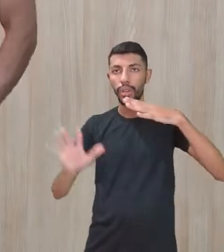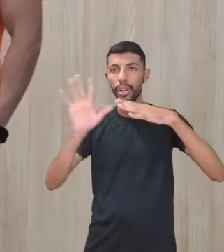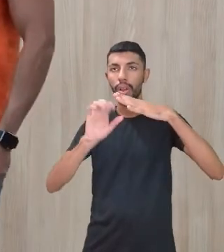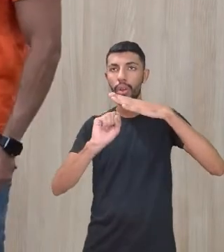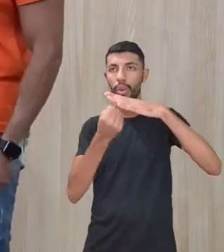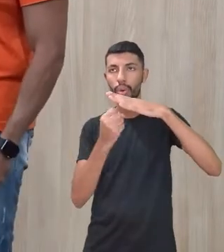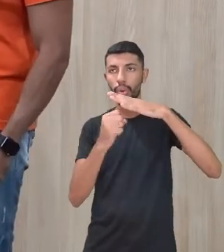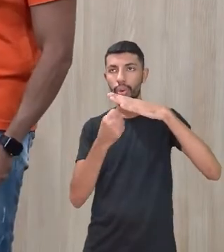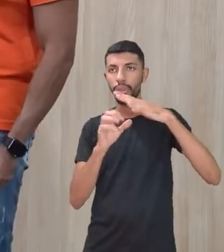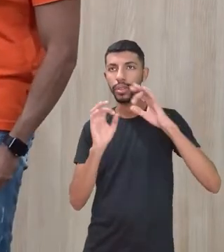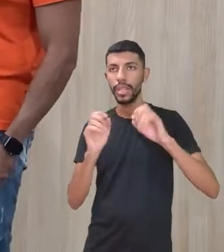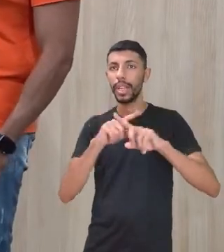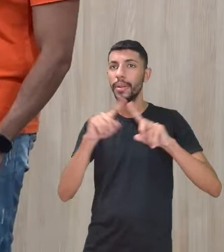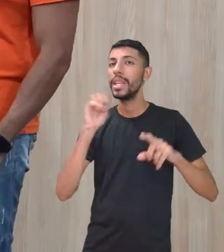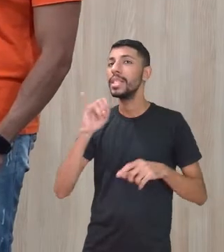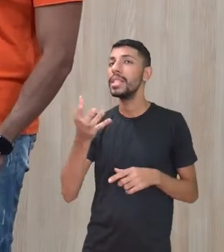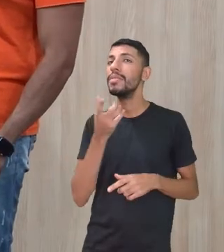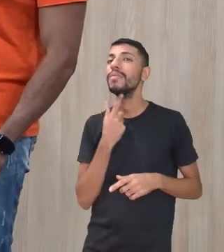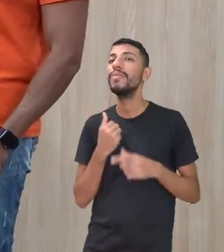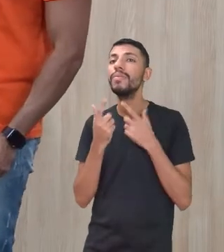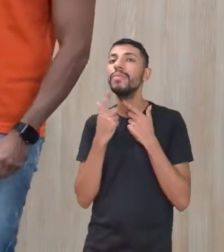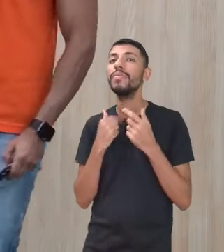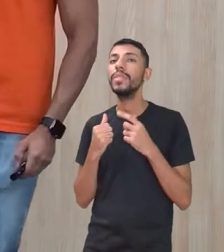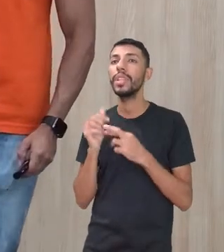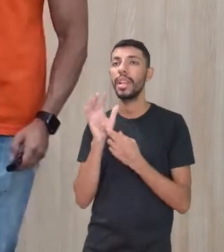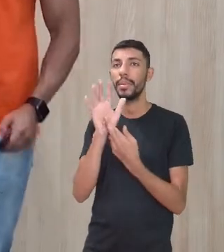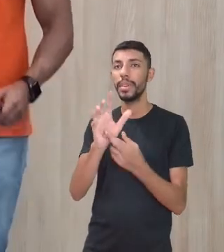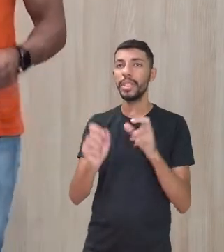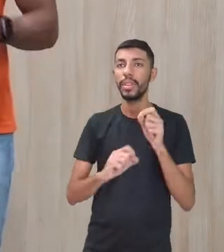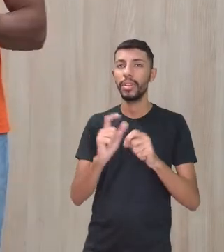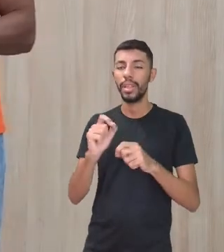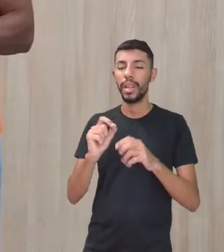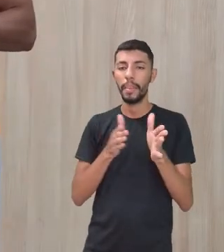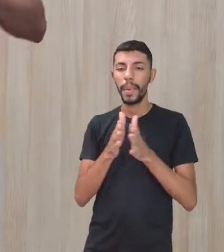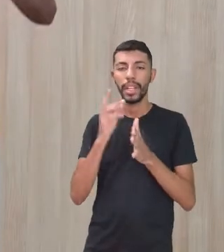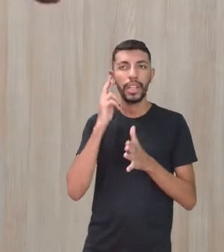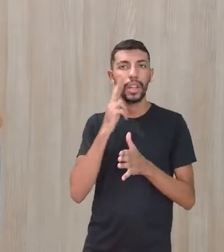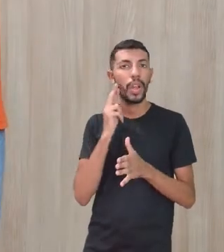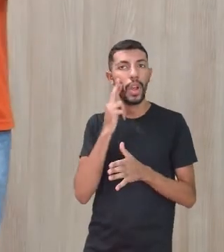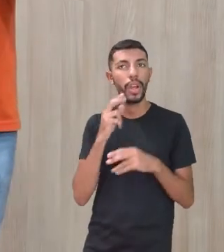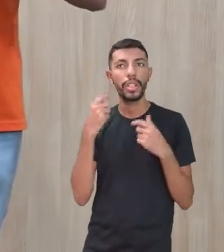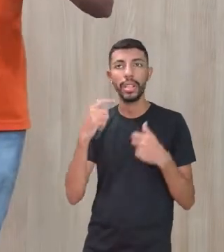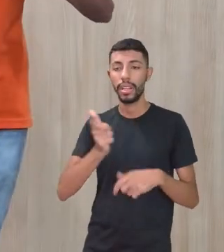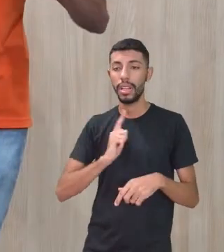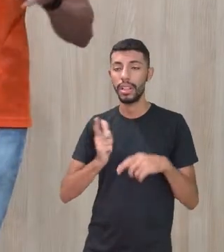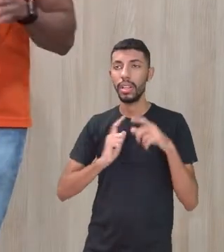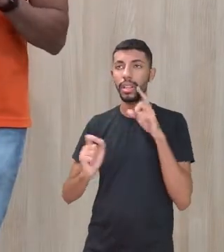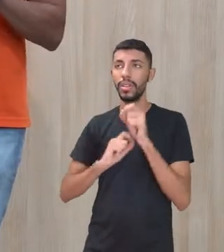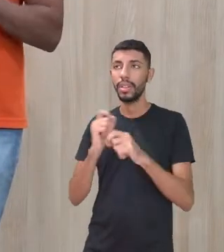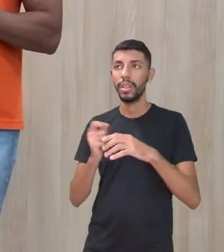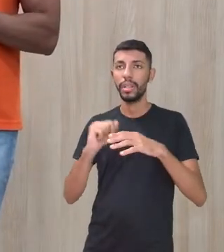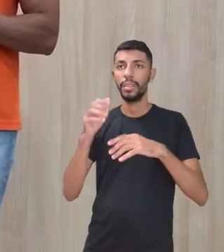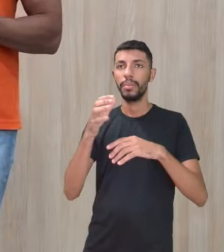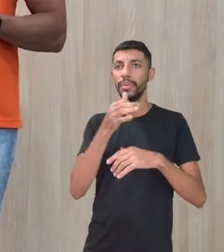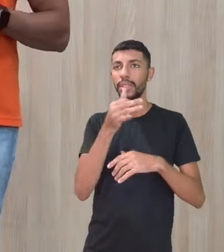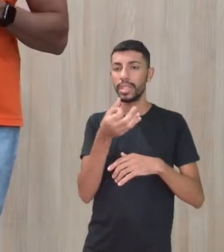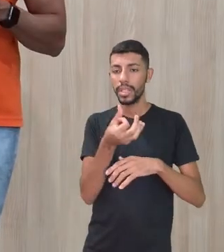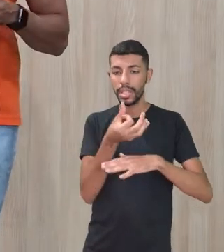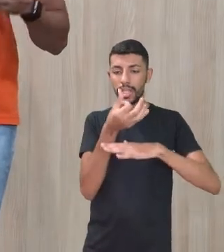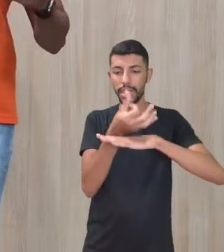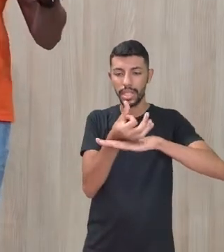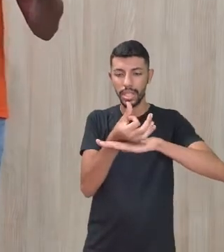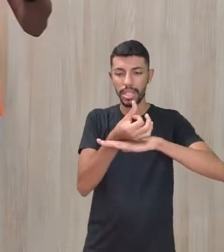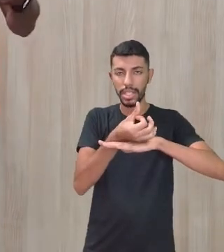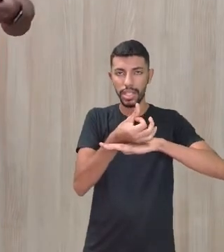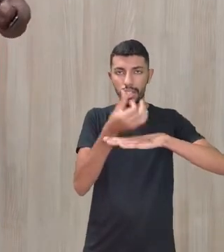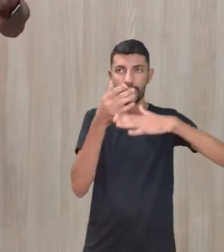se eu quero representar aqui a parte rosa, eu tenho um total de 6 num total de 8. Então, eu